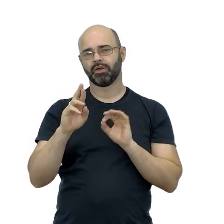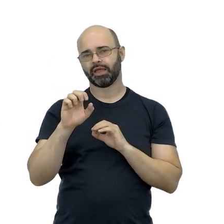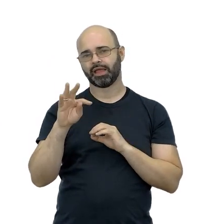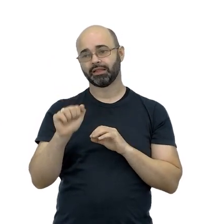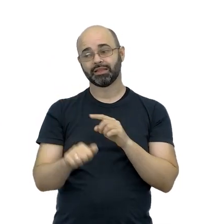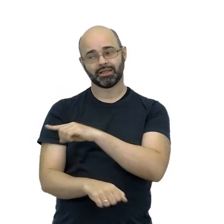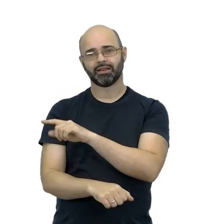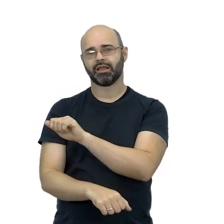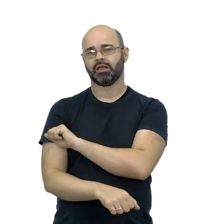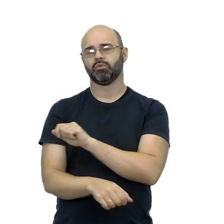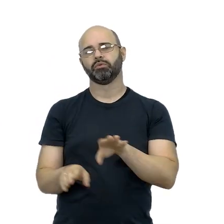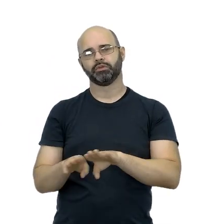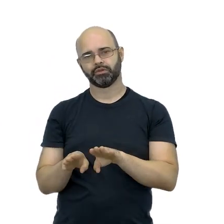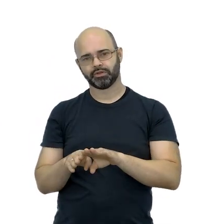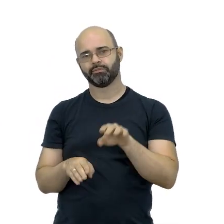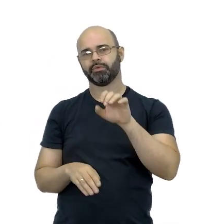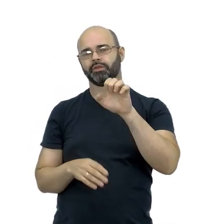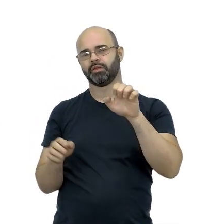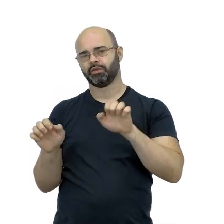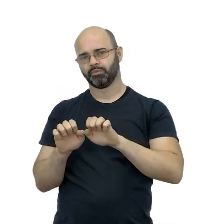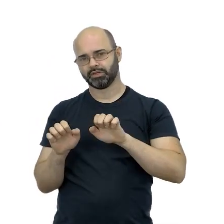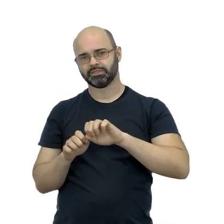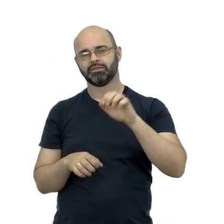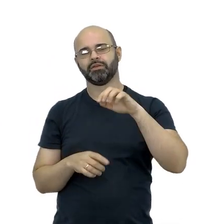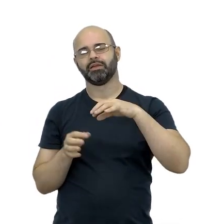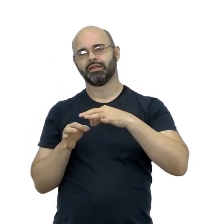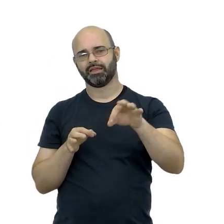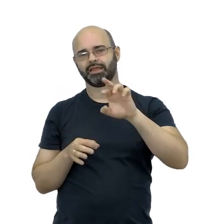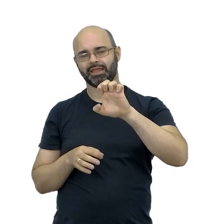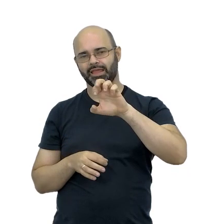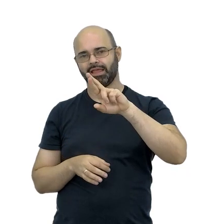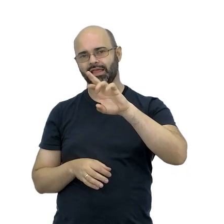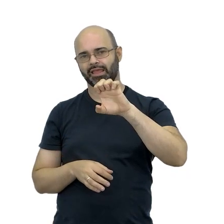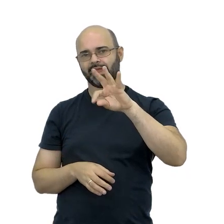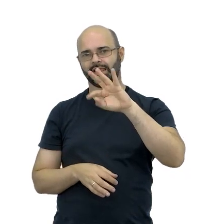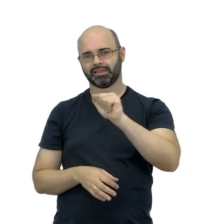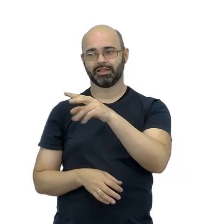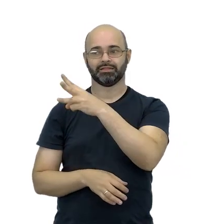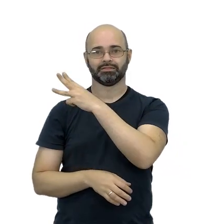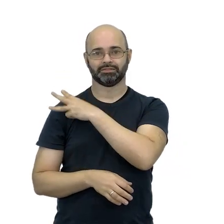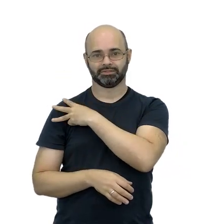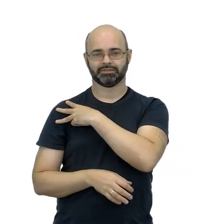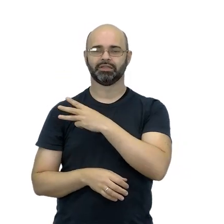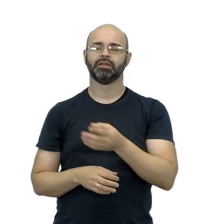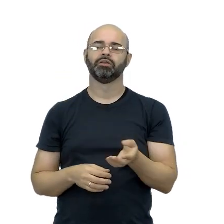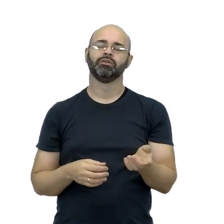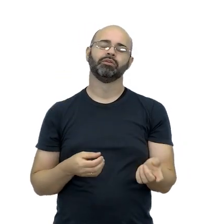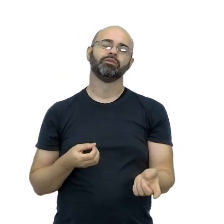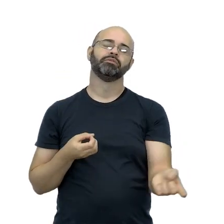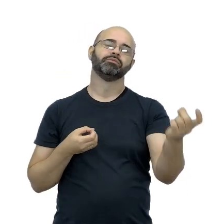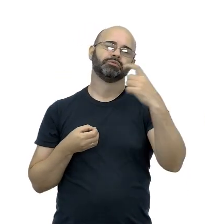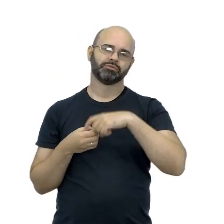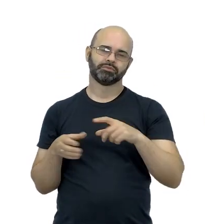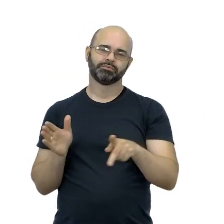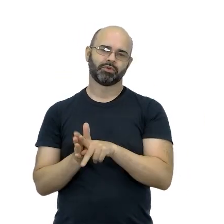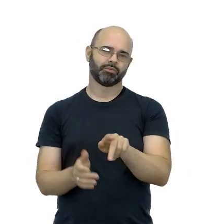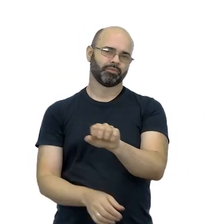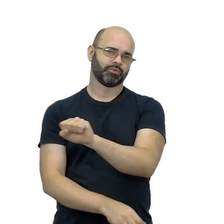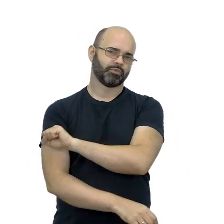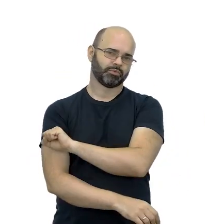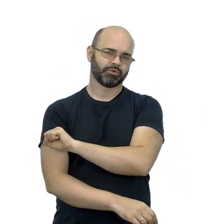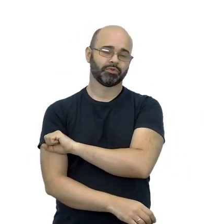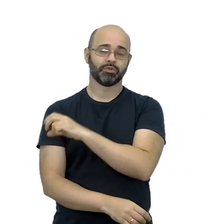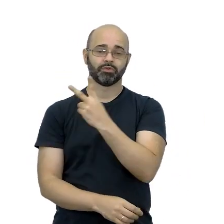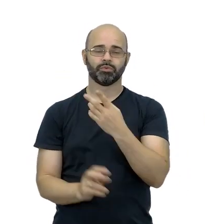também consiga sair da equação da reta do terceiro ano do ensino médio e voltar lá na equação de duas variáveis do oitavo ano. Quando a